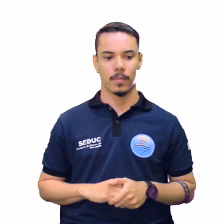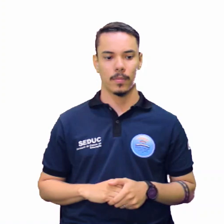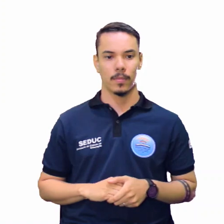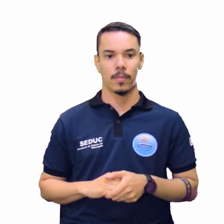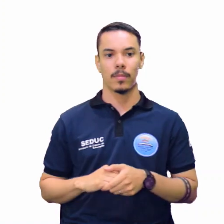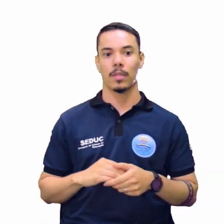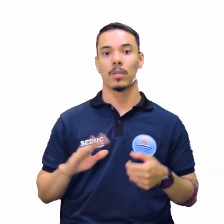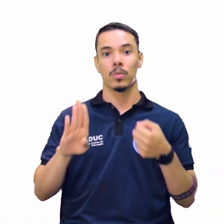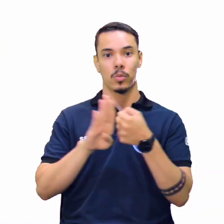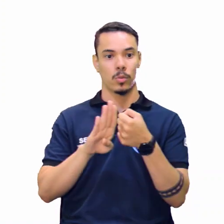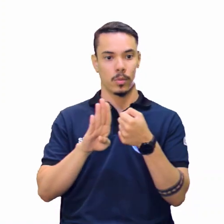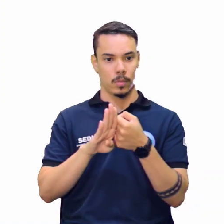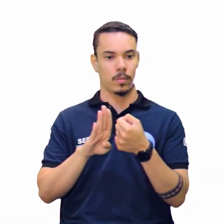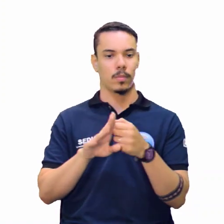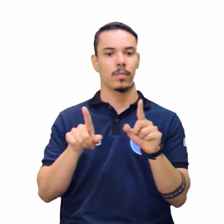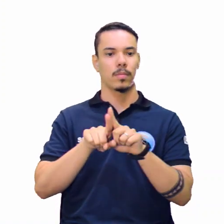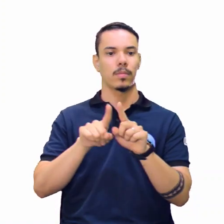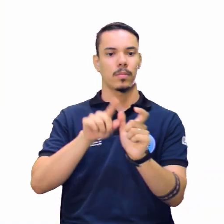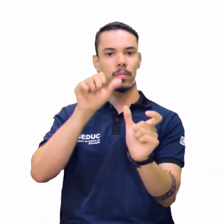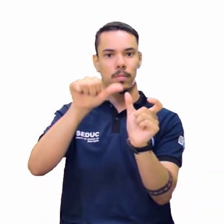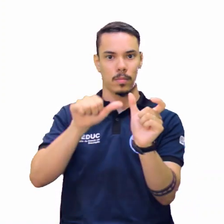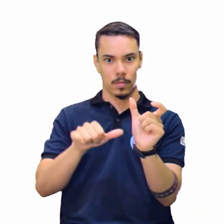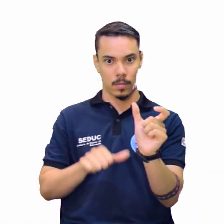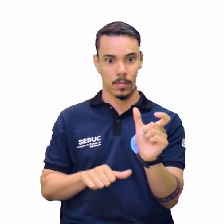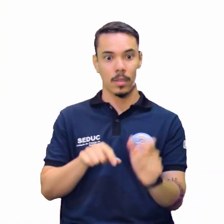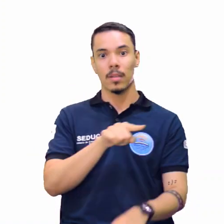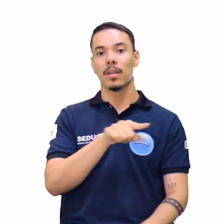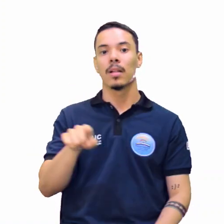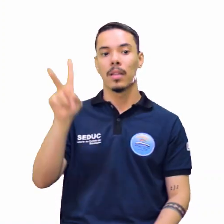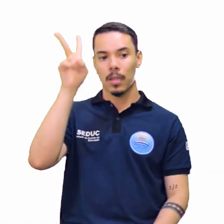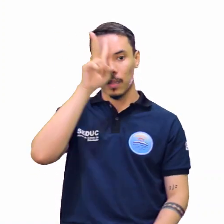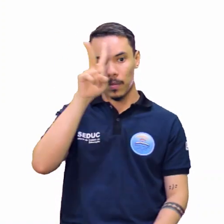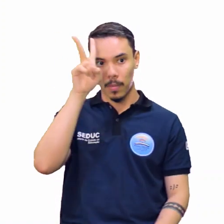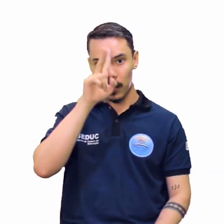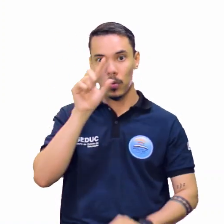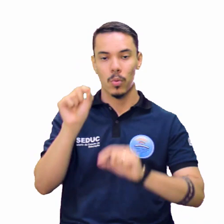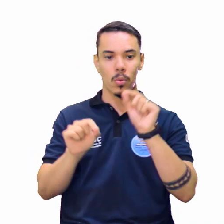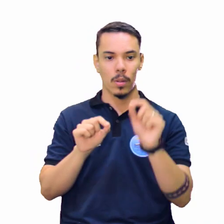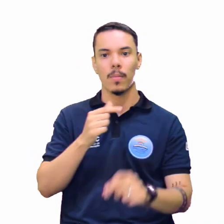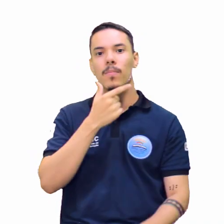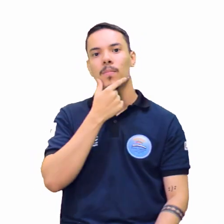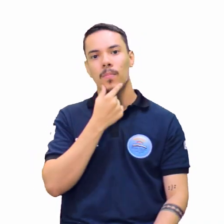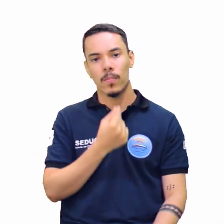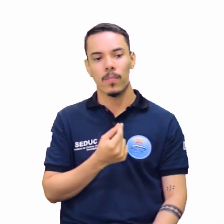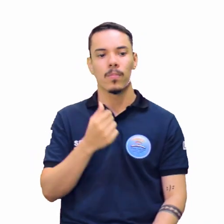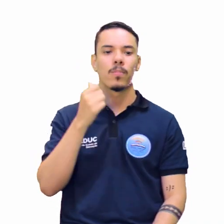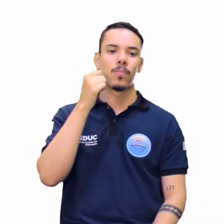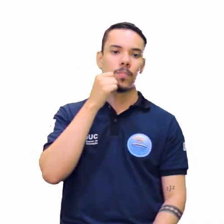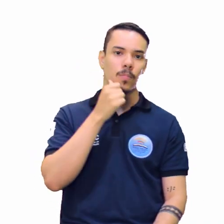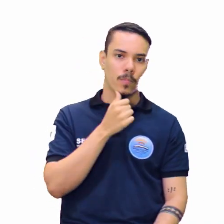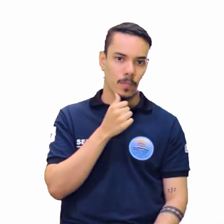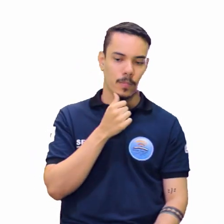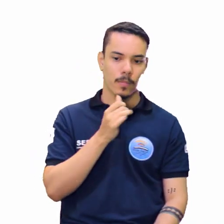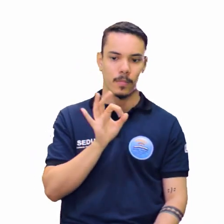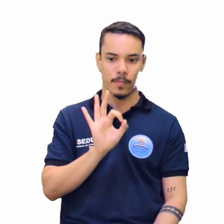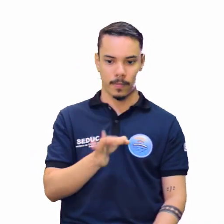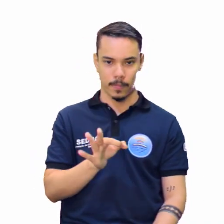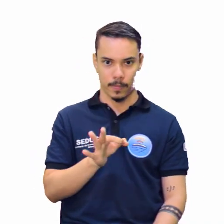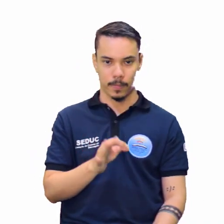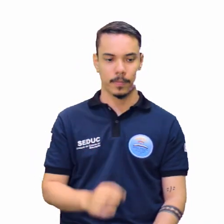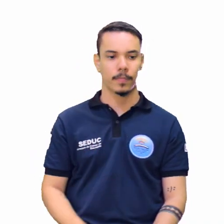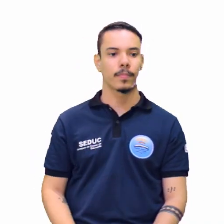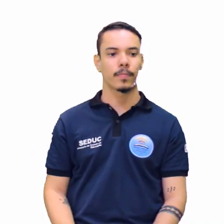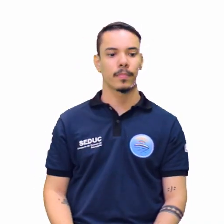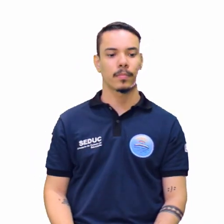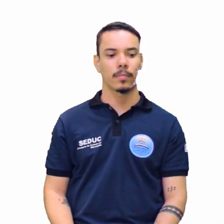substantivo flexão de gênero você vai lembrar que gelo está relacionado ao masculino e ao feminino